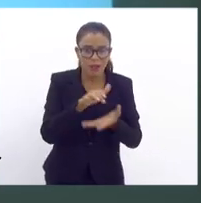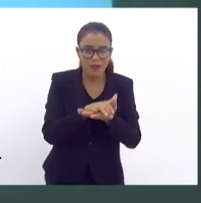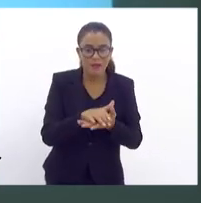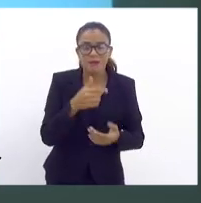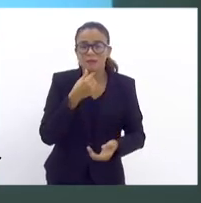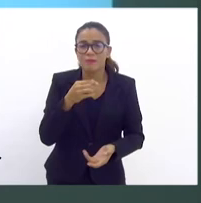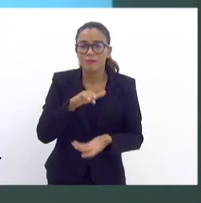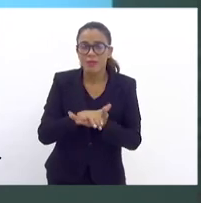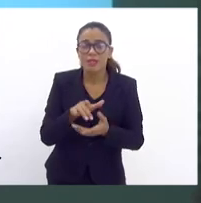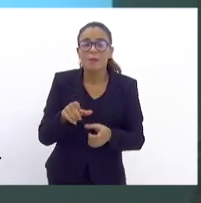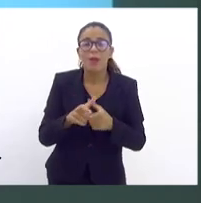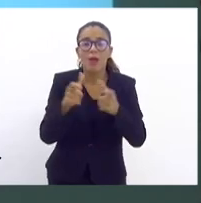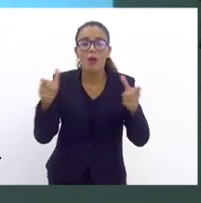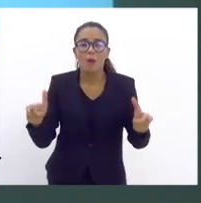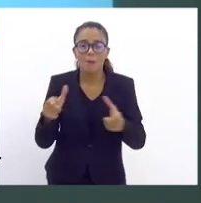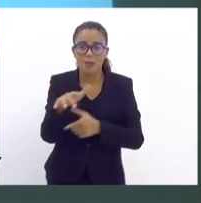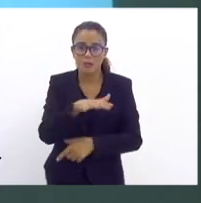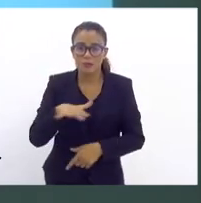de suicídio